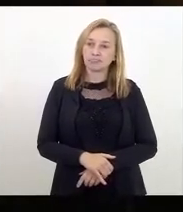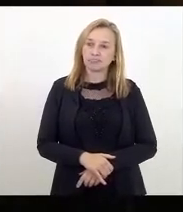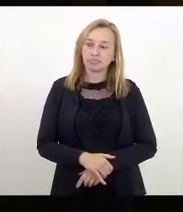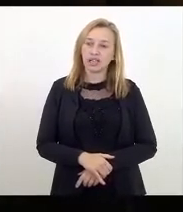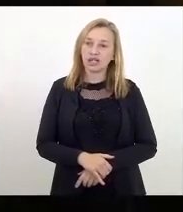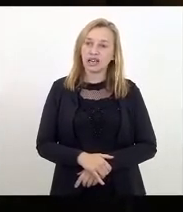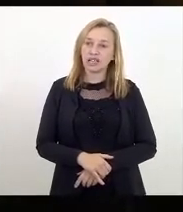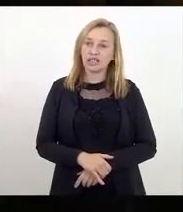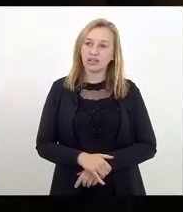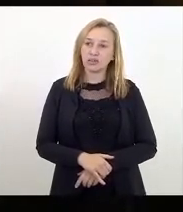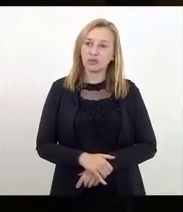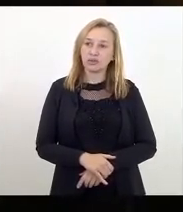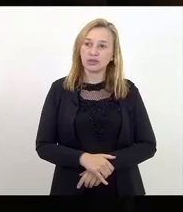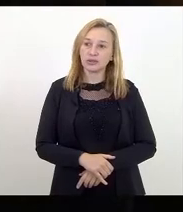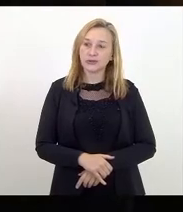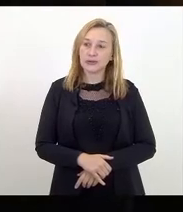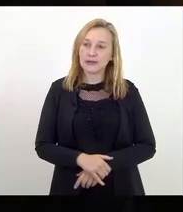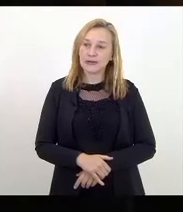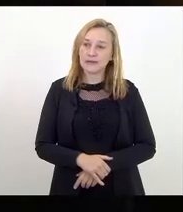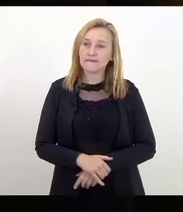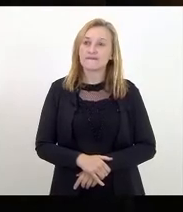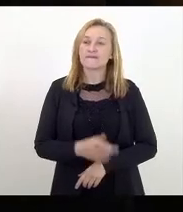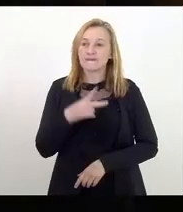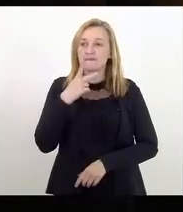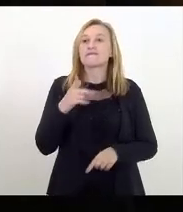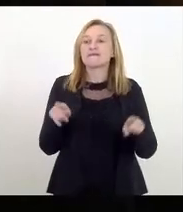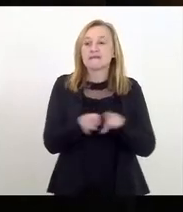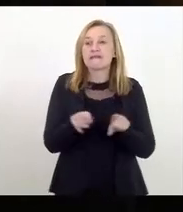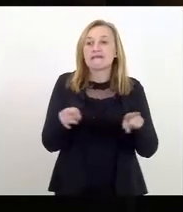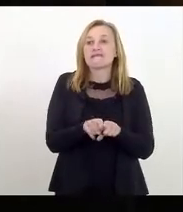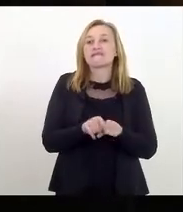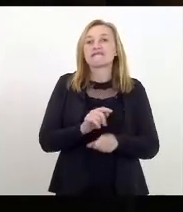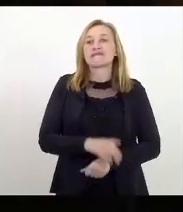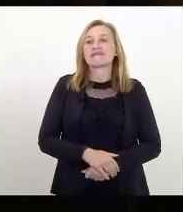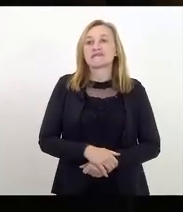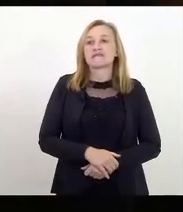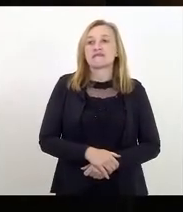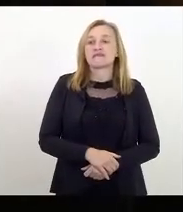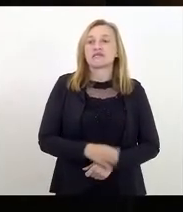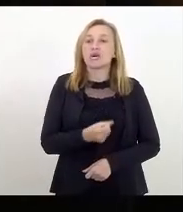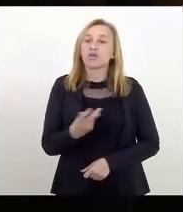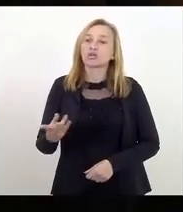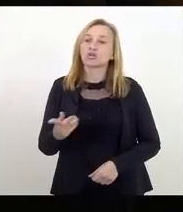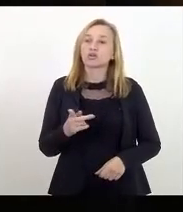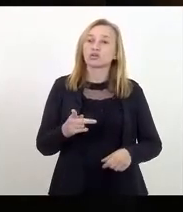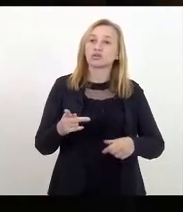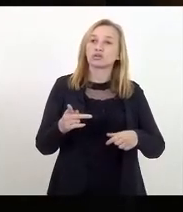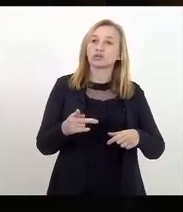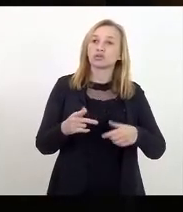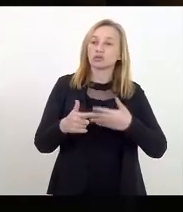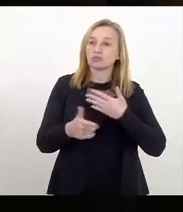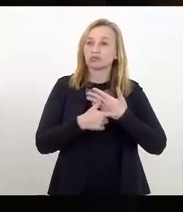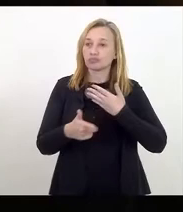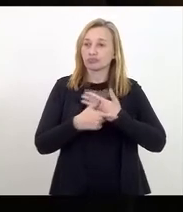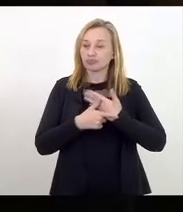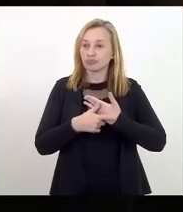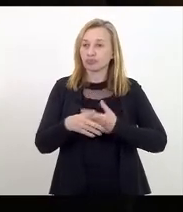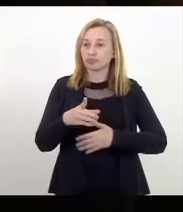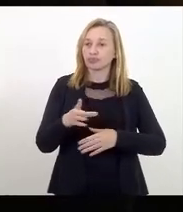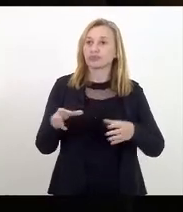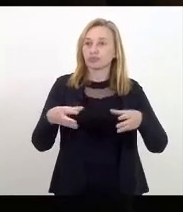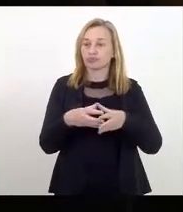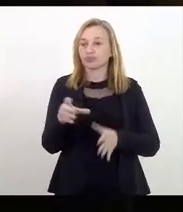E é importante dizer também o quanto que o papel da Associação dos Servidores e das